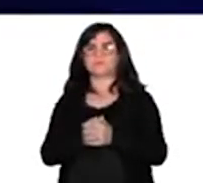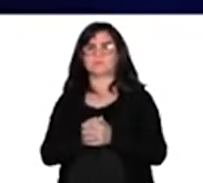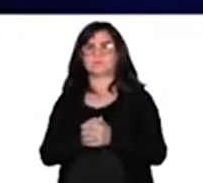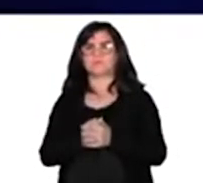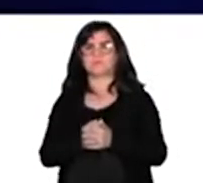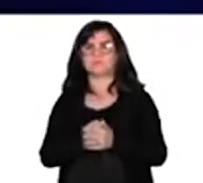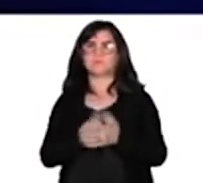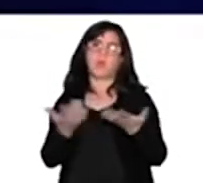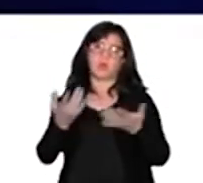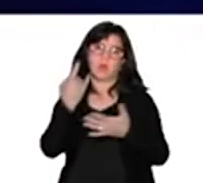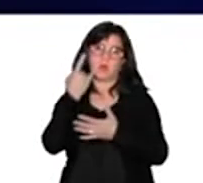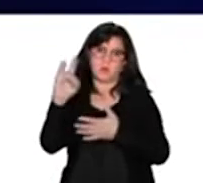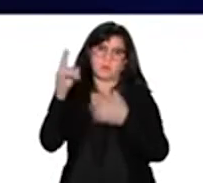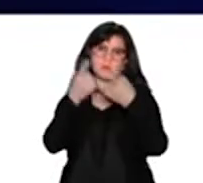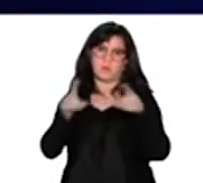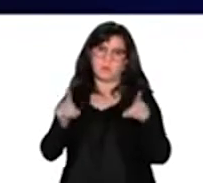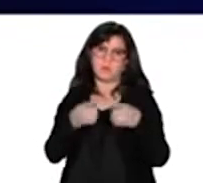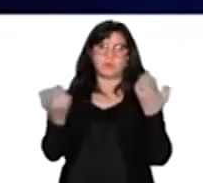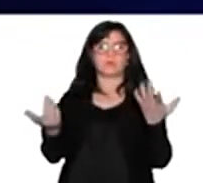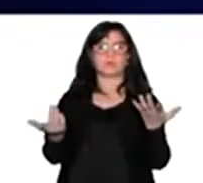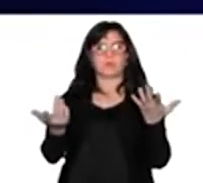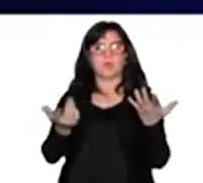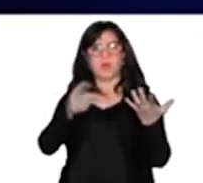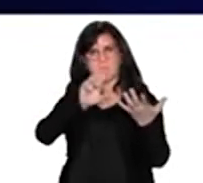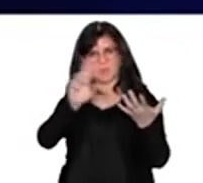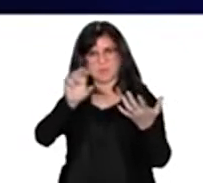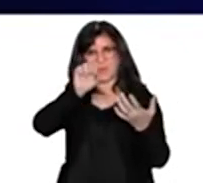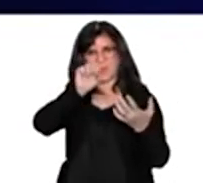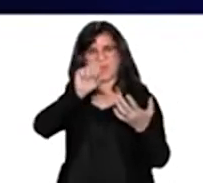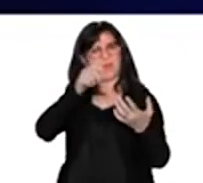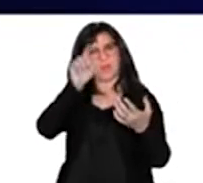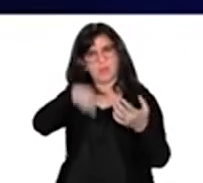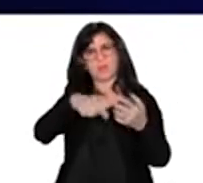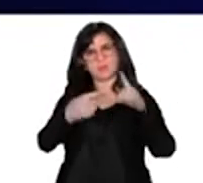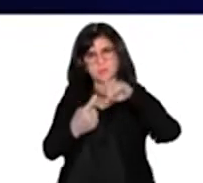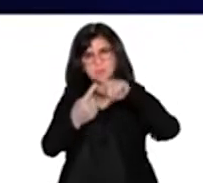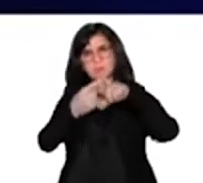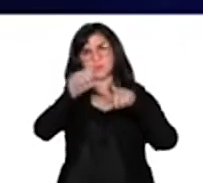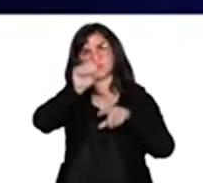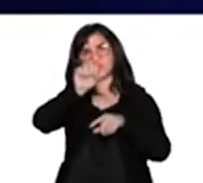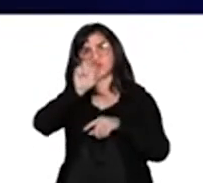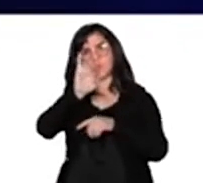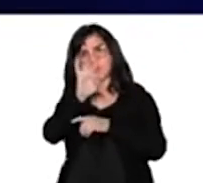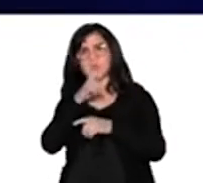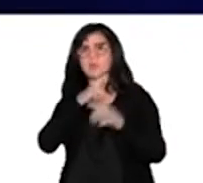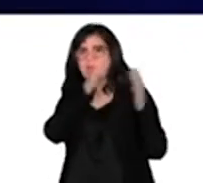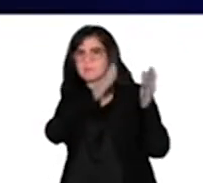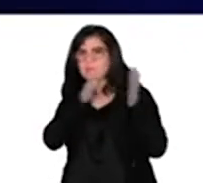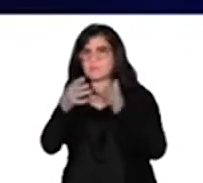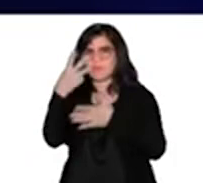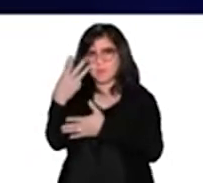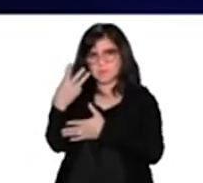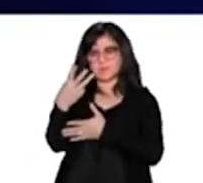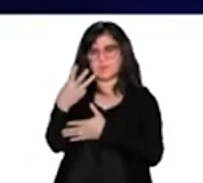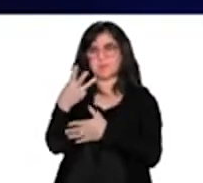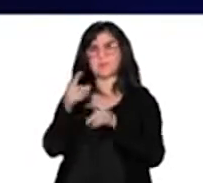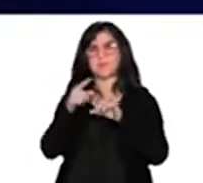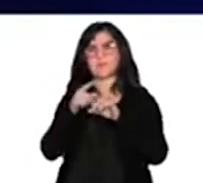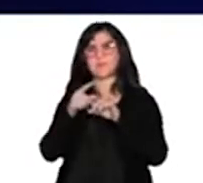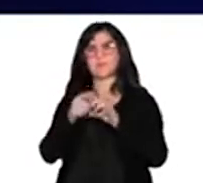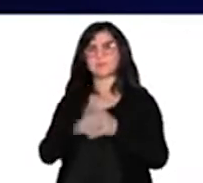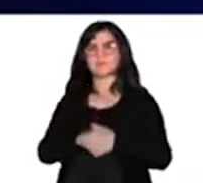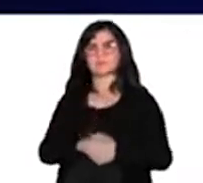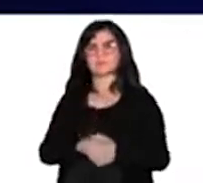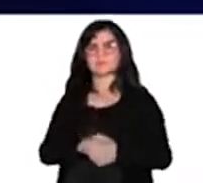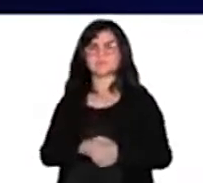seria a última música, que é uma suíte, que na verdade tem três peças que compõem essa suíte. Então só vou buscar o violino e já